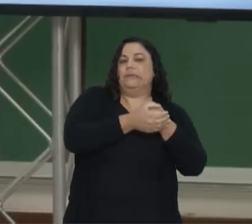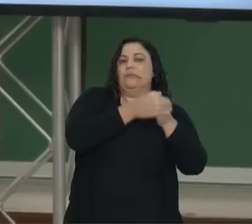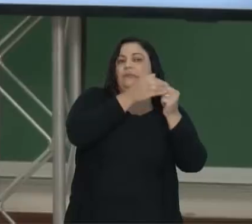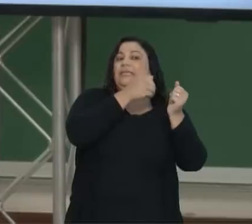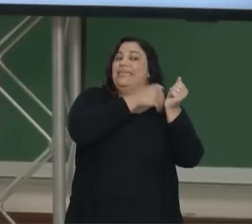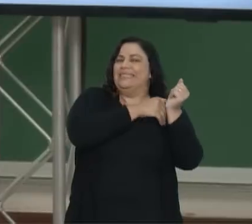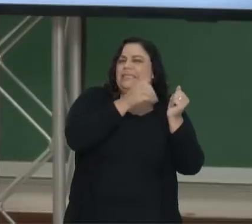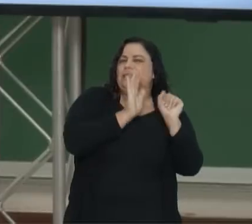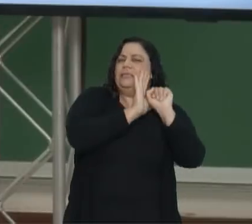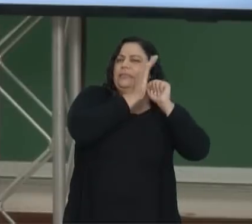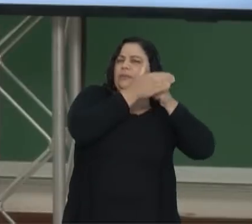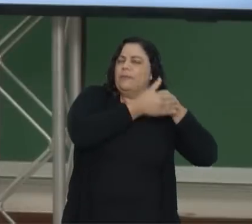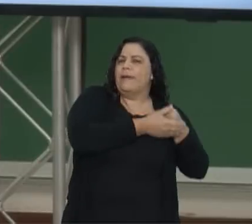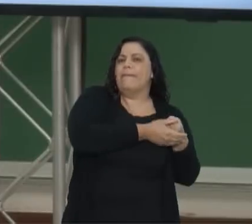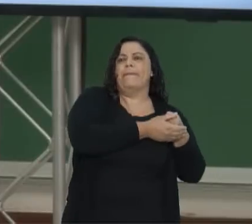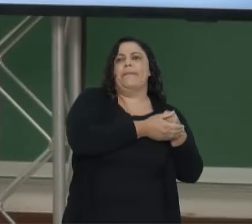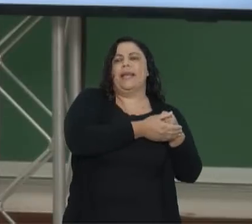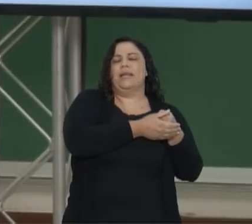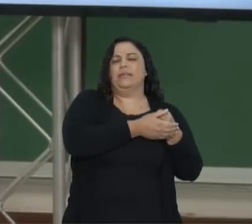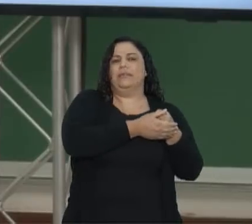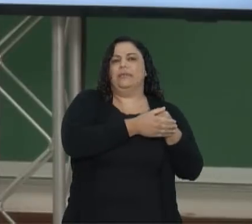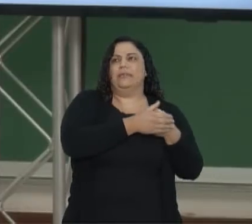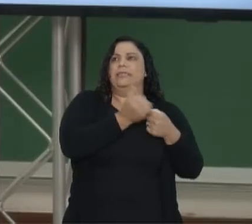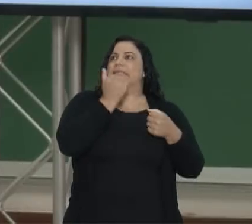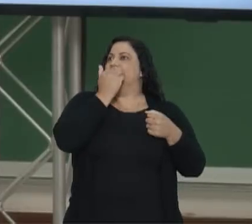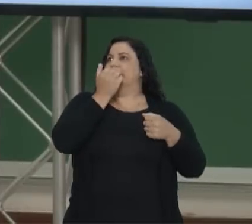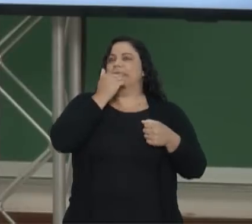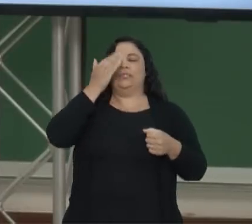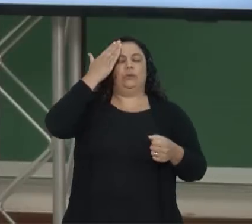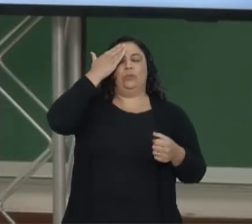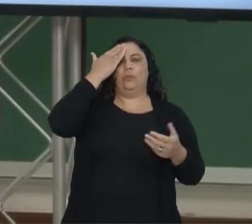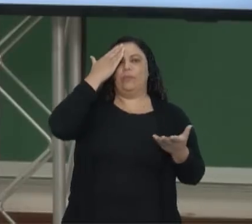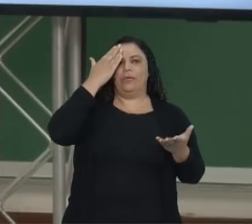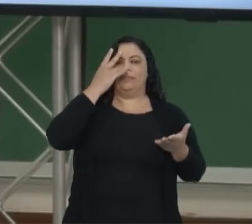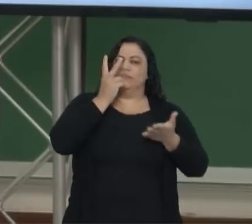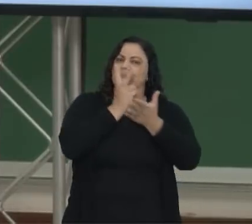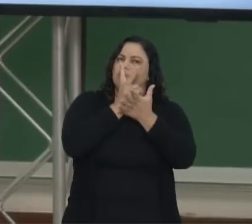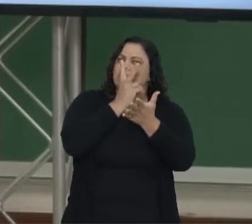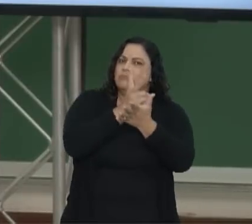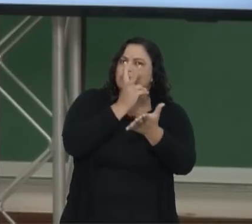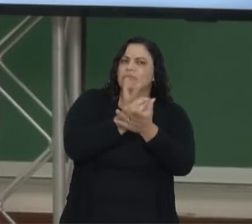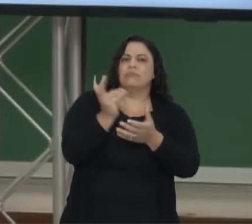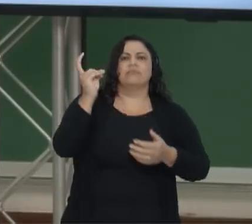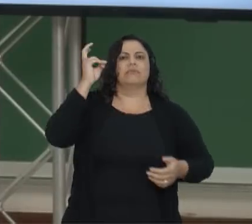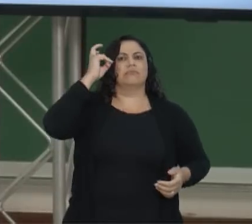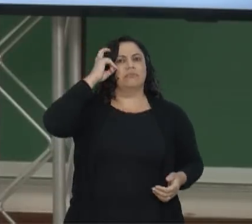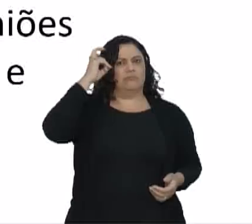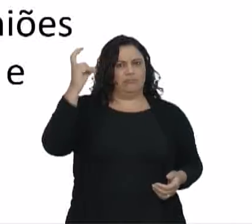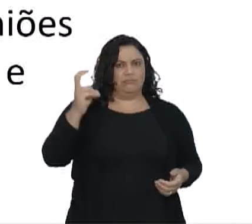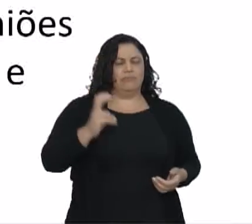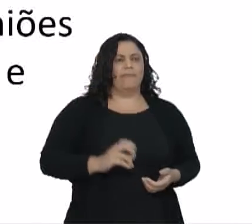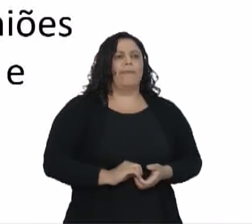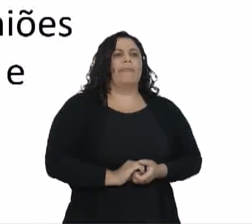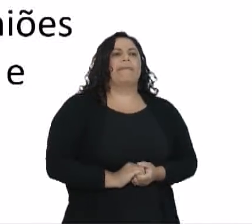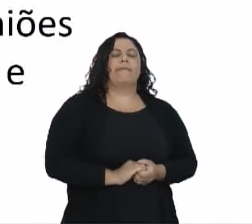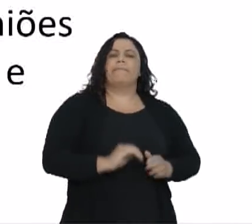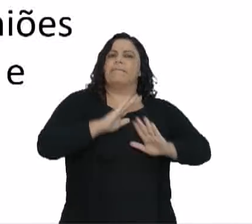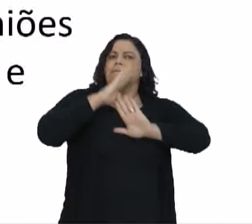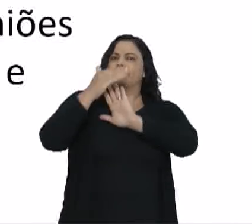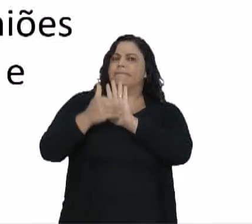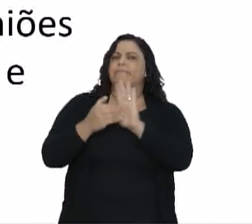ninguém soubesse, mas para manter a sua cultura, manter a sua tradição. Para que todos pudessem